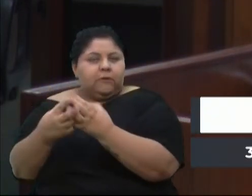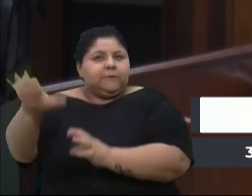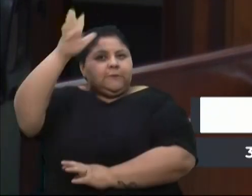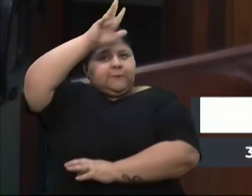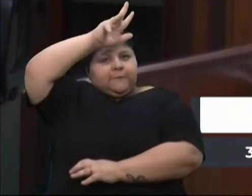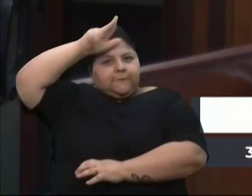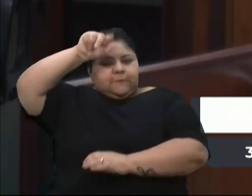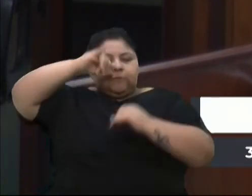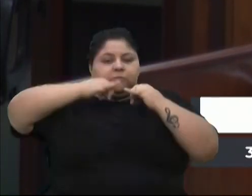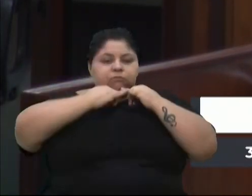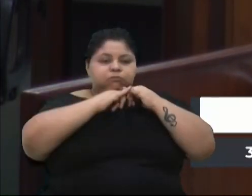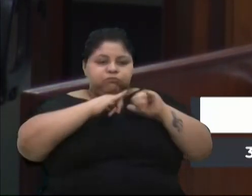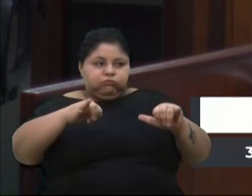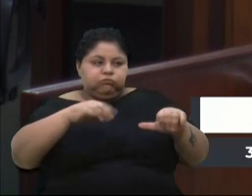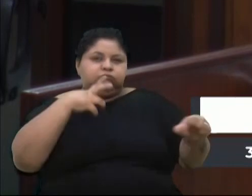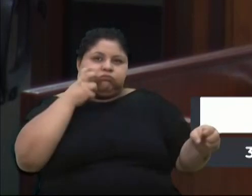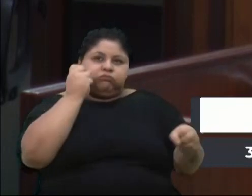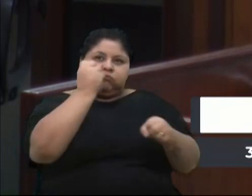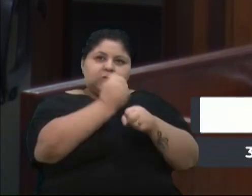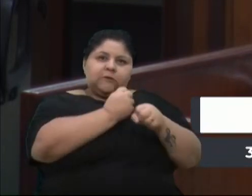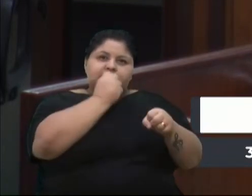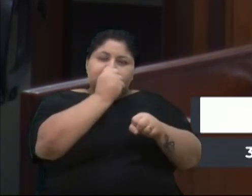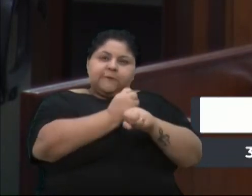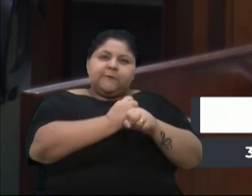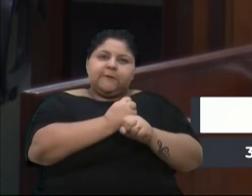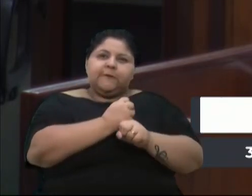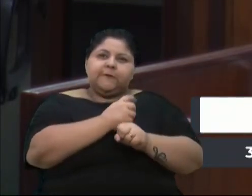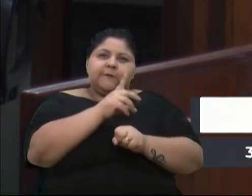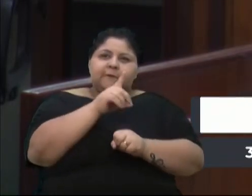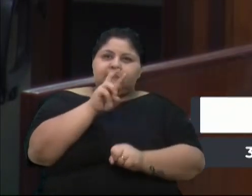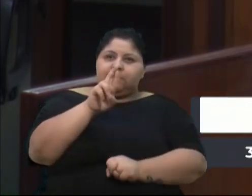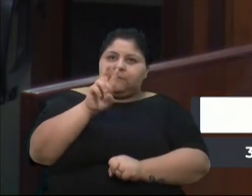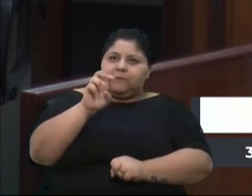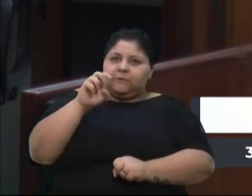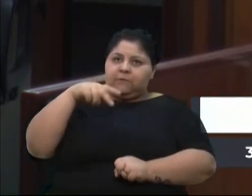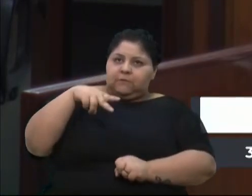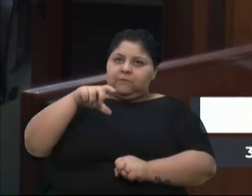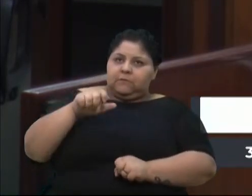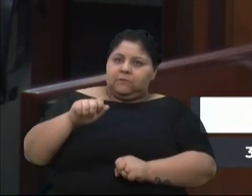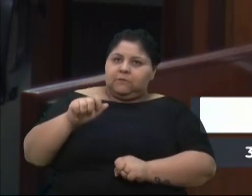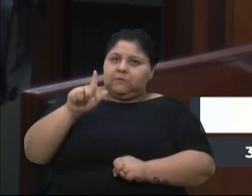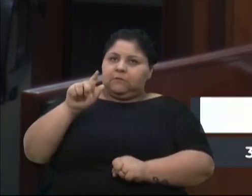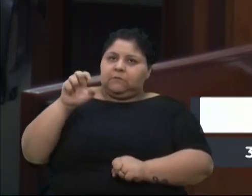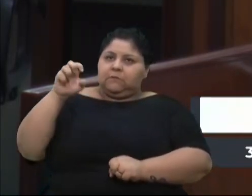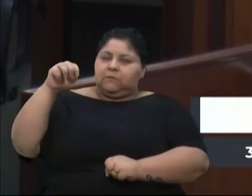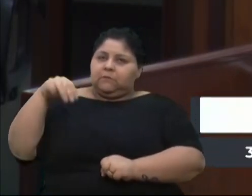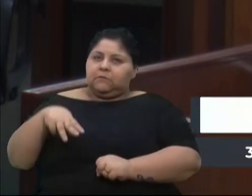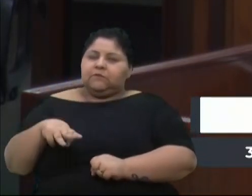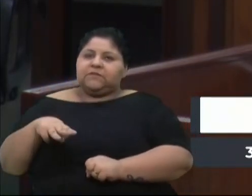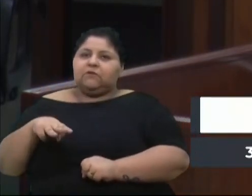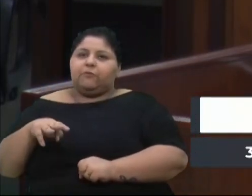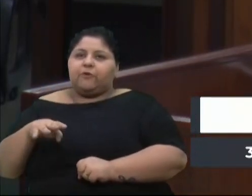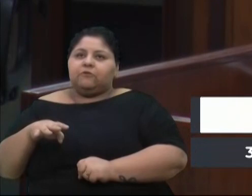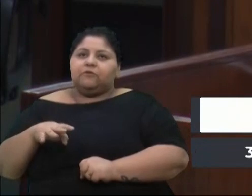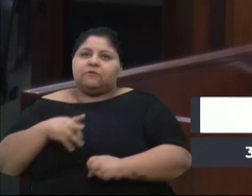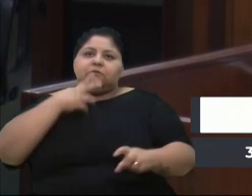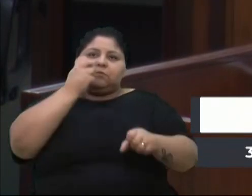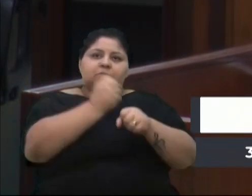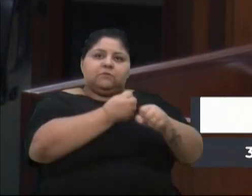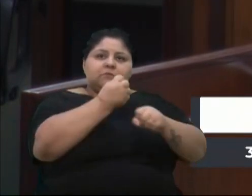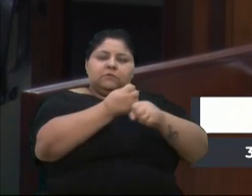obra de macro drenagem ali no bairro Planalto, uma obra que tinha muita